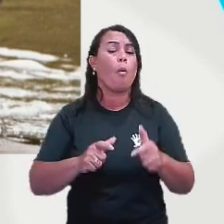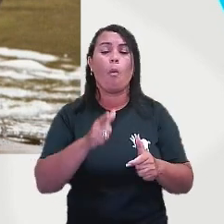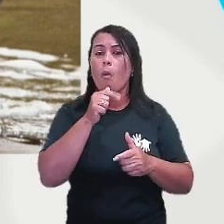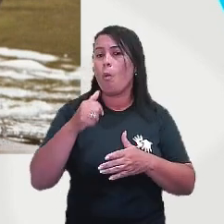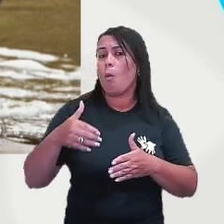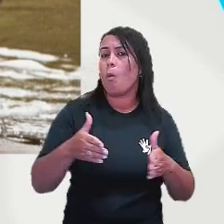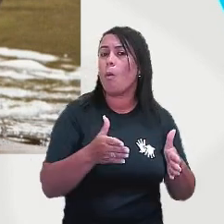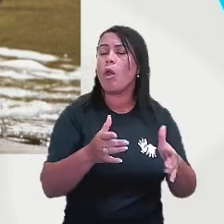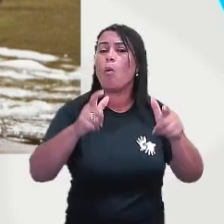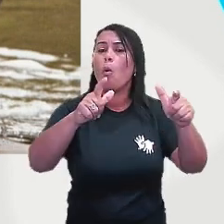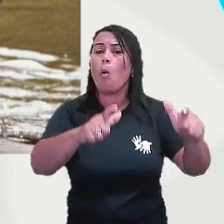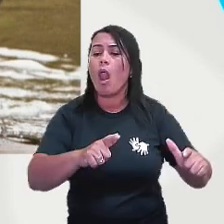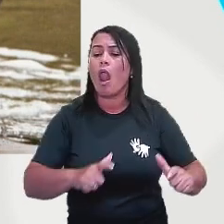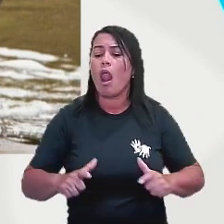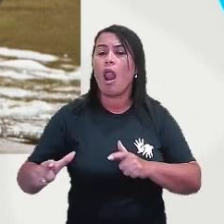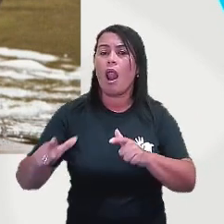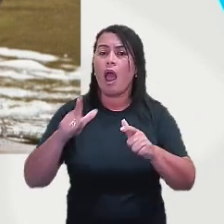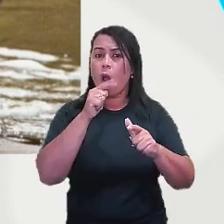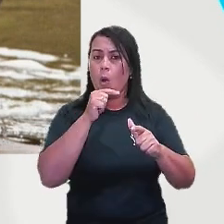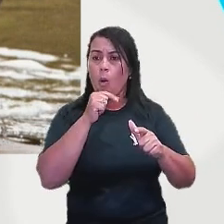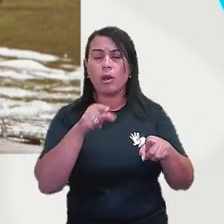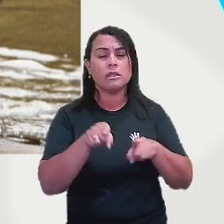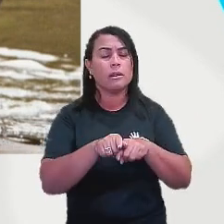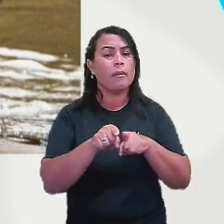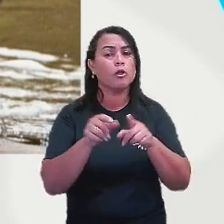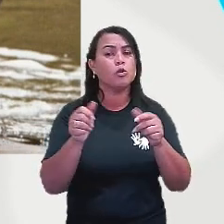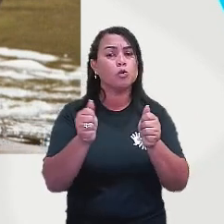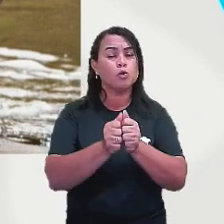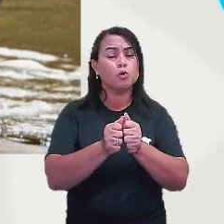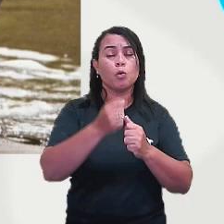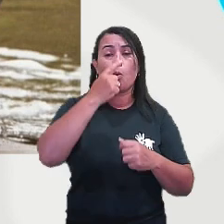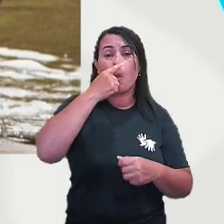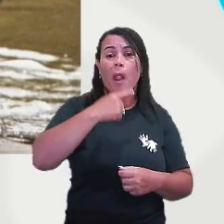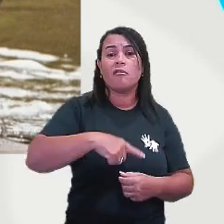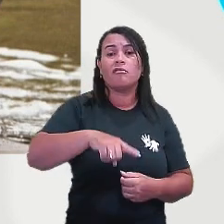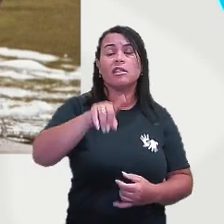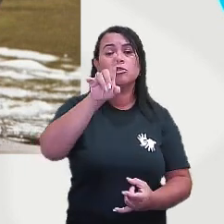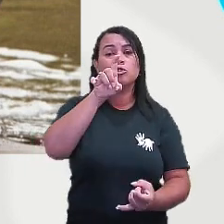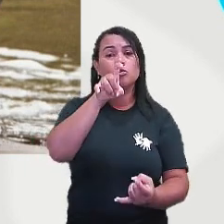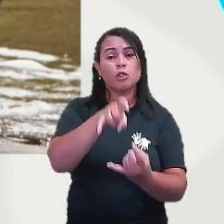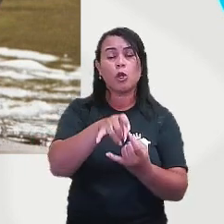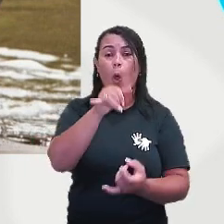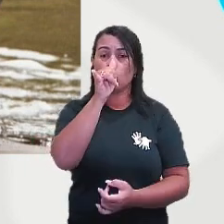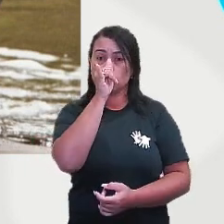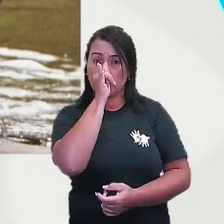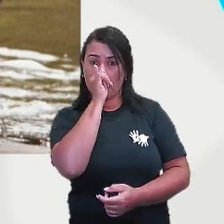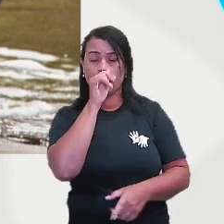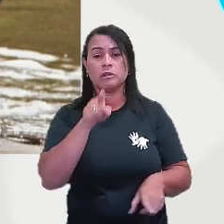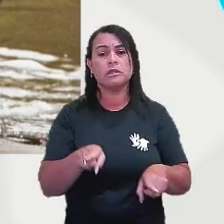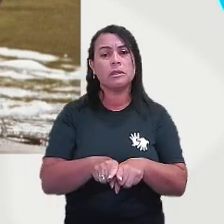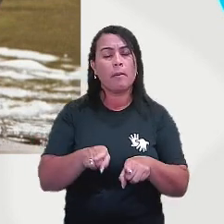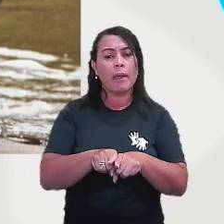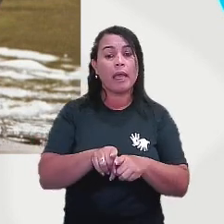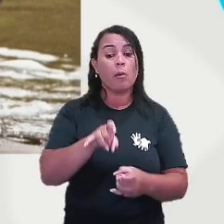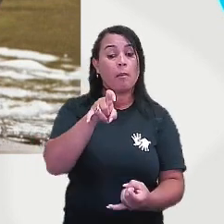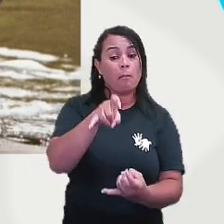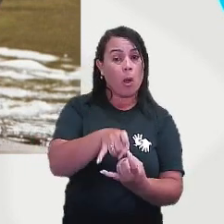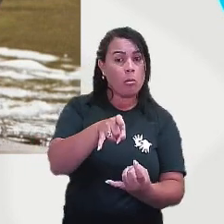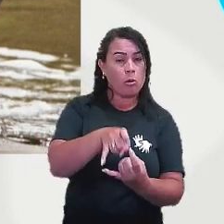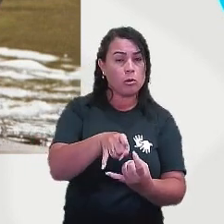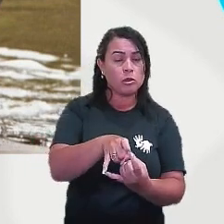rios e lagoas. Junto com os elefantes e rinocerontes, os hipopótamos são mega